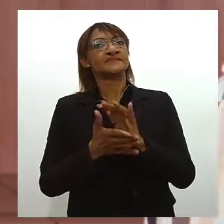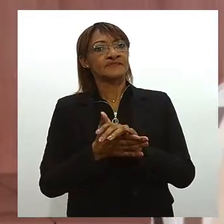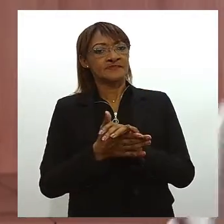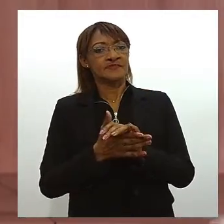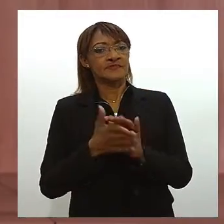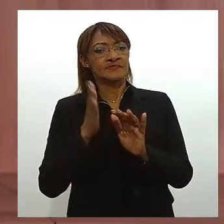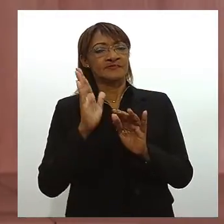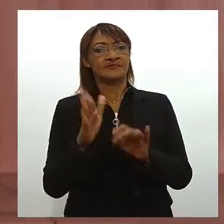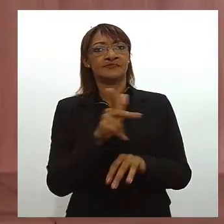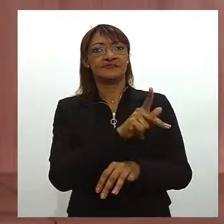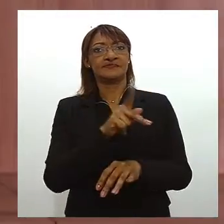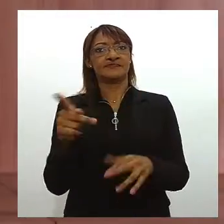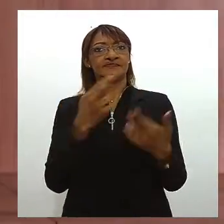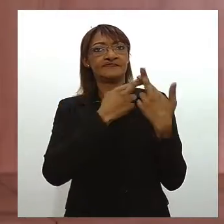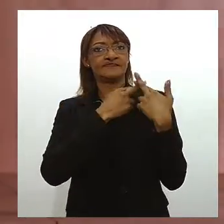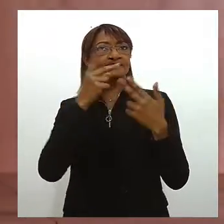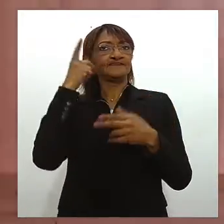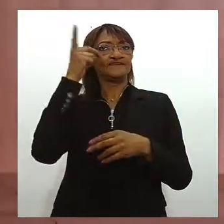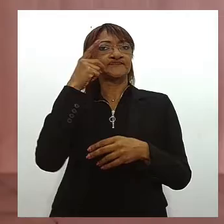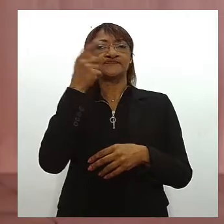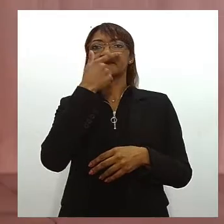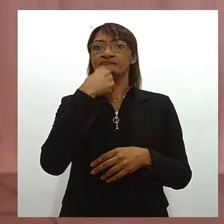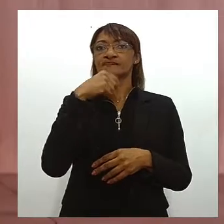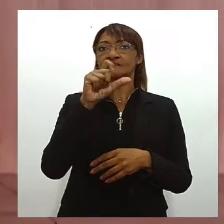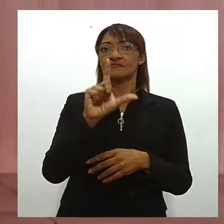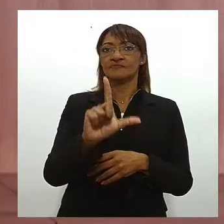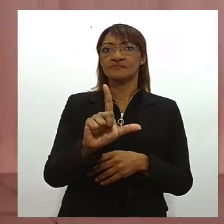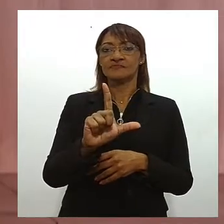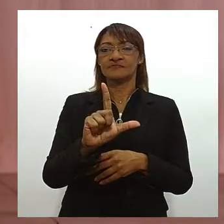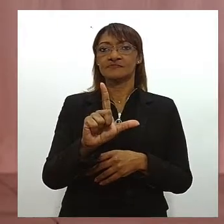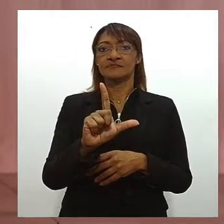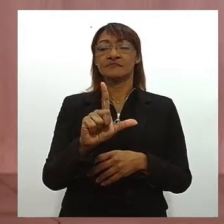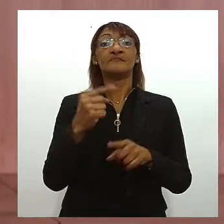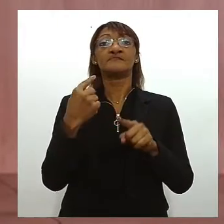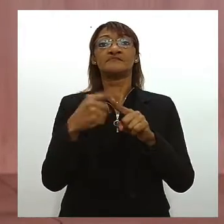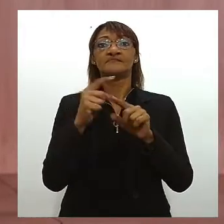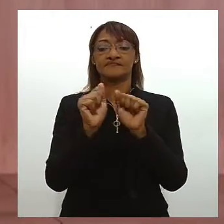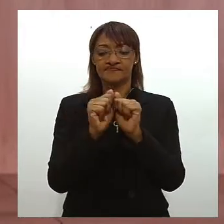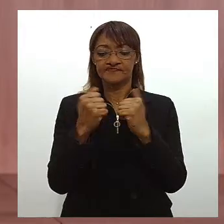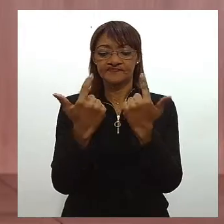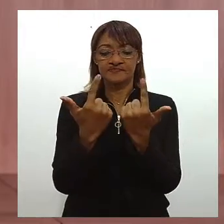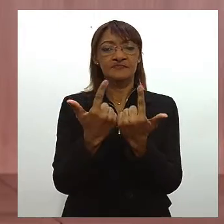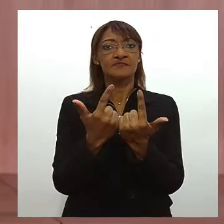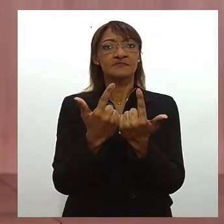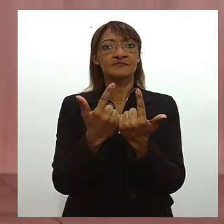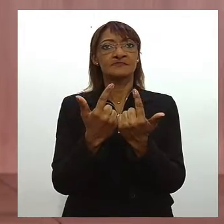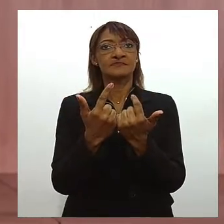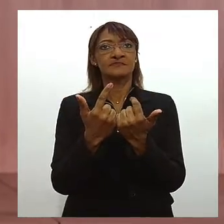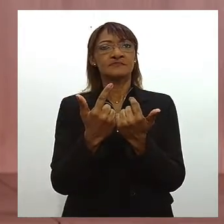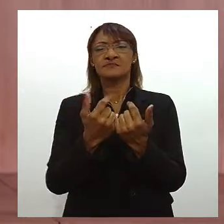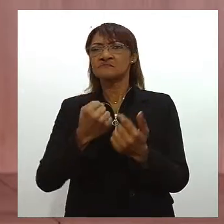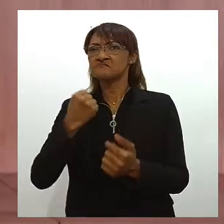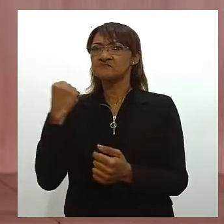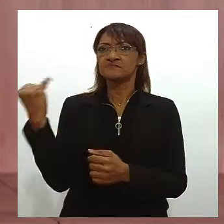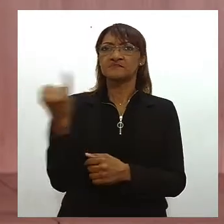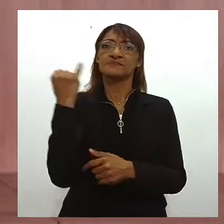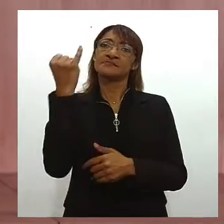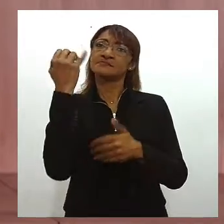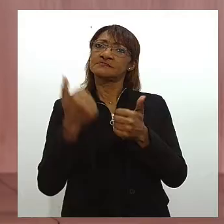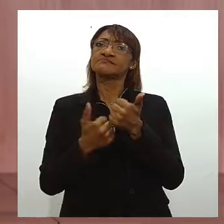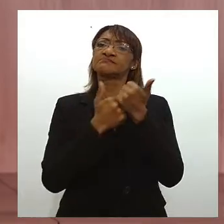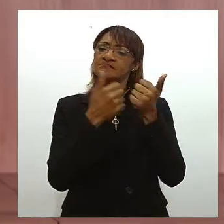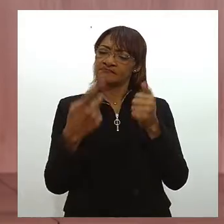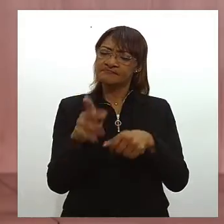a presidência do deputado Luciano Bispo, porque a Casa Legislativa dá uma contribuição significativa ao estado de